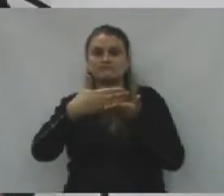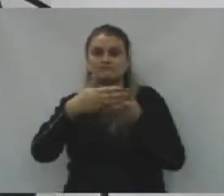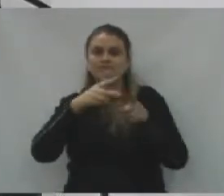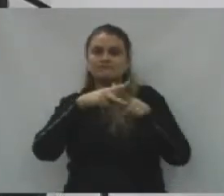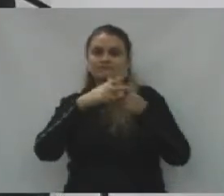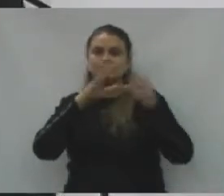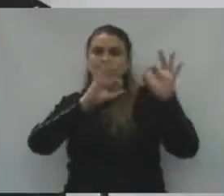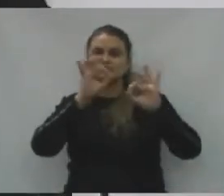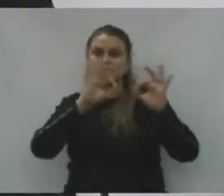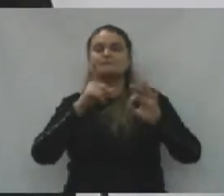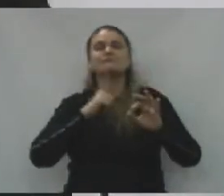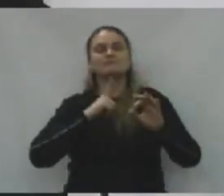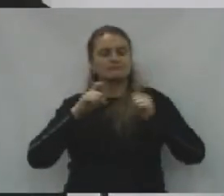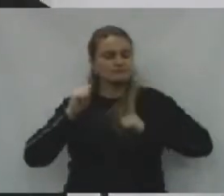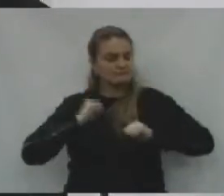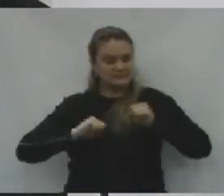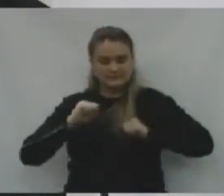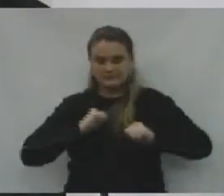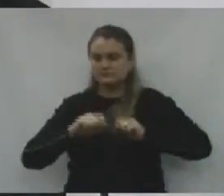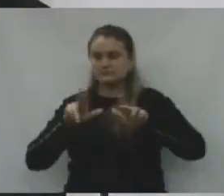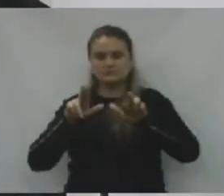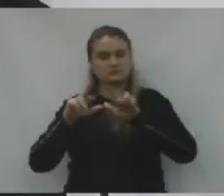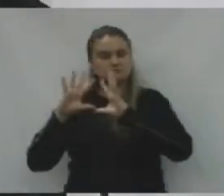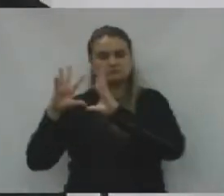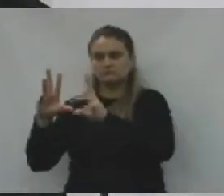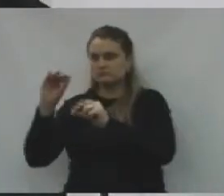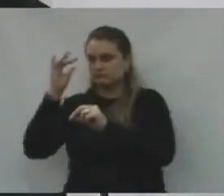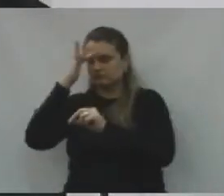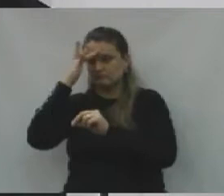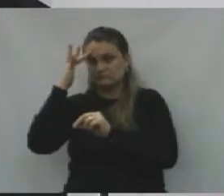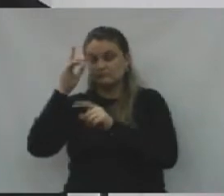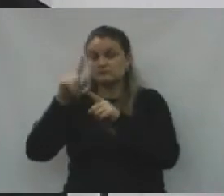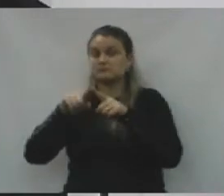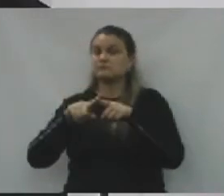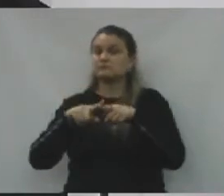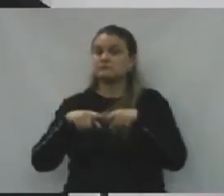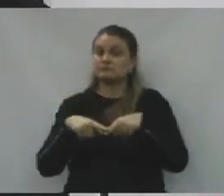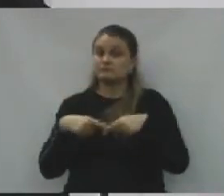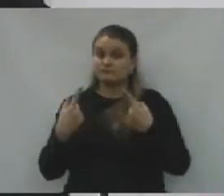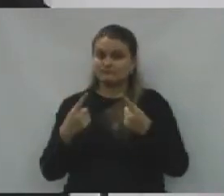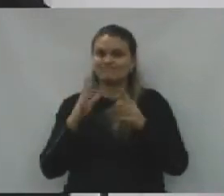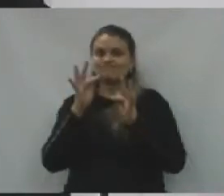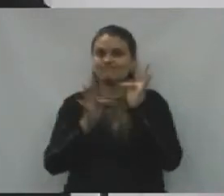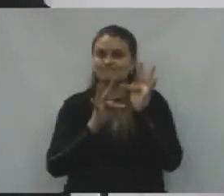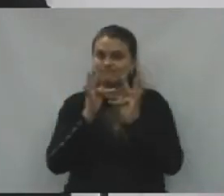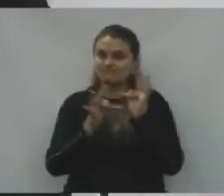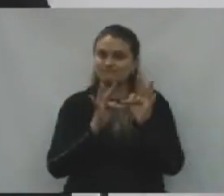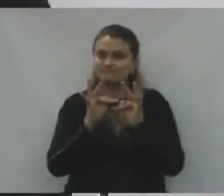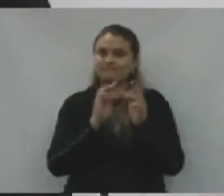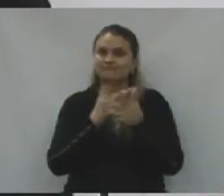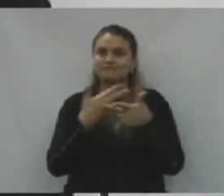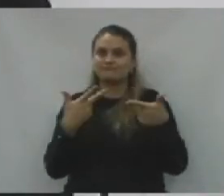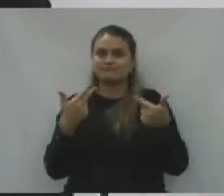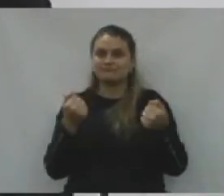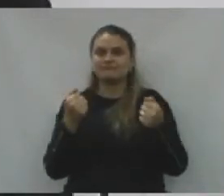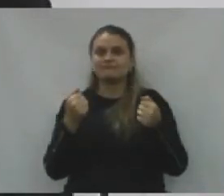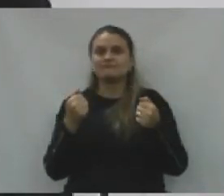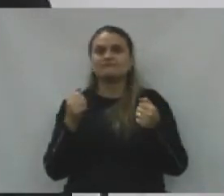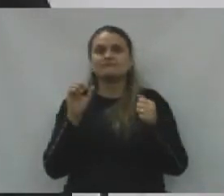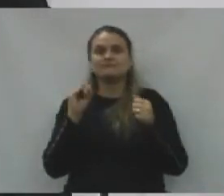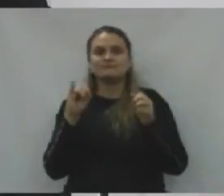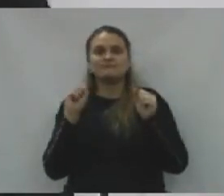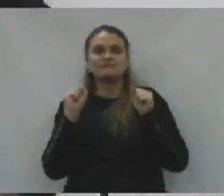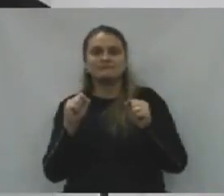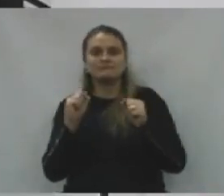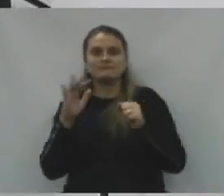então, reabrir. Tão ansiosos quanto todos que aqui estão, mas recolocar em funcionamento com atrações, se